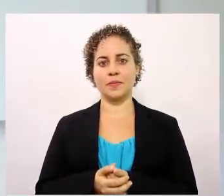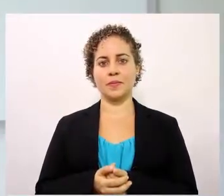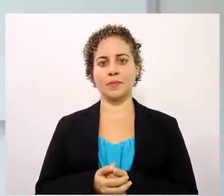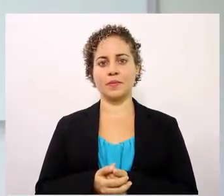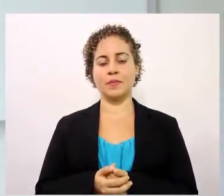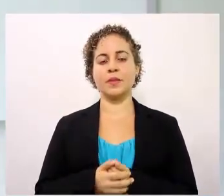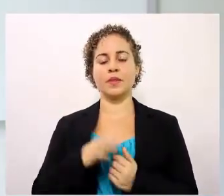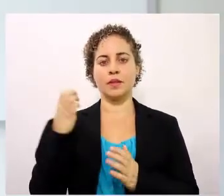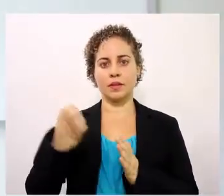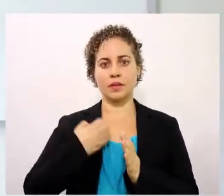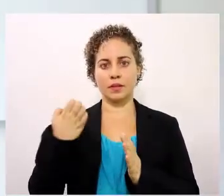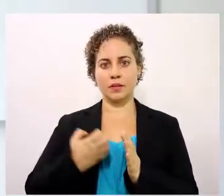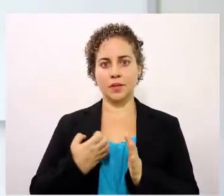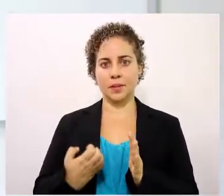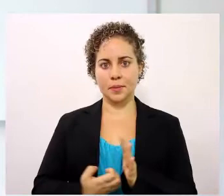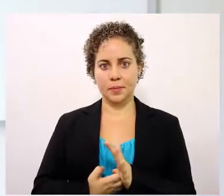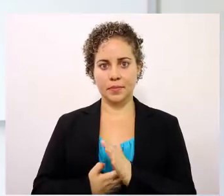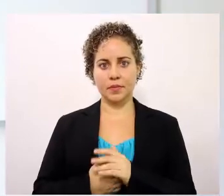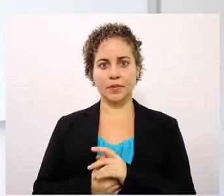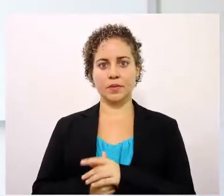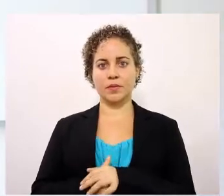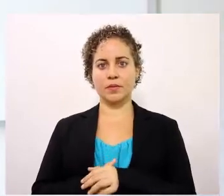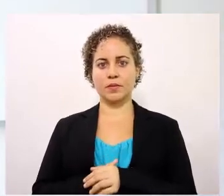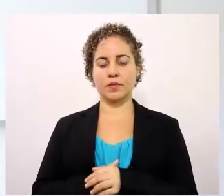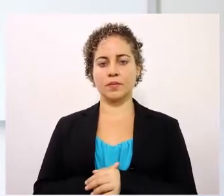a empresa